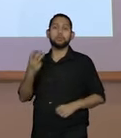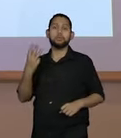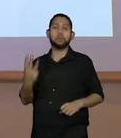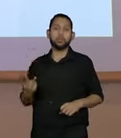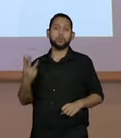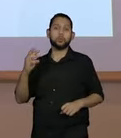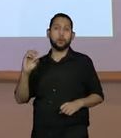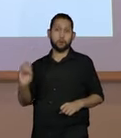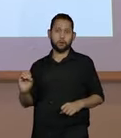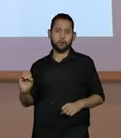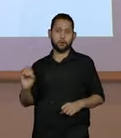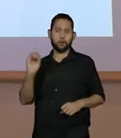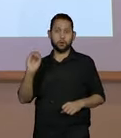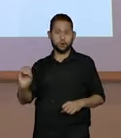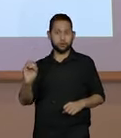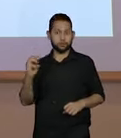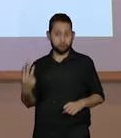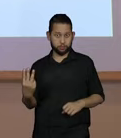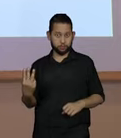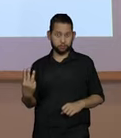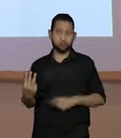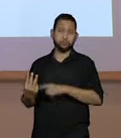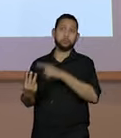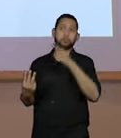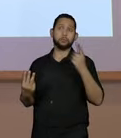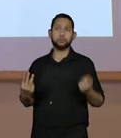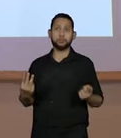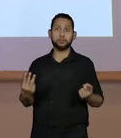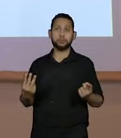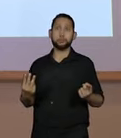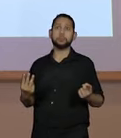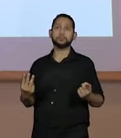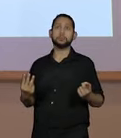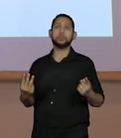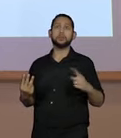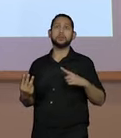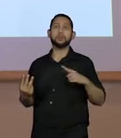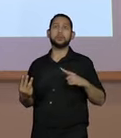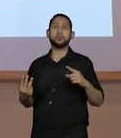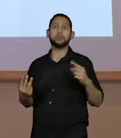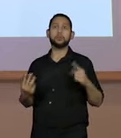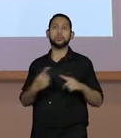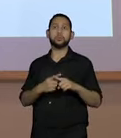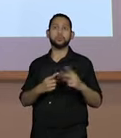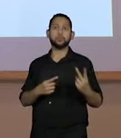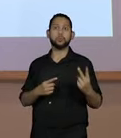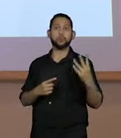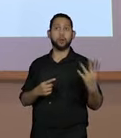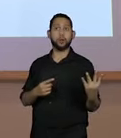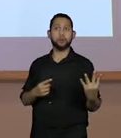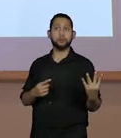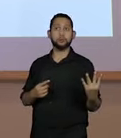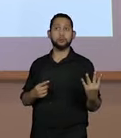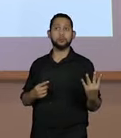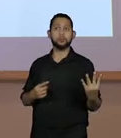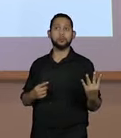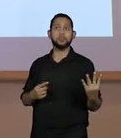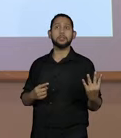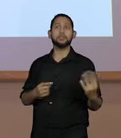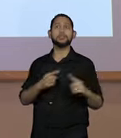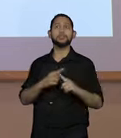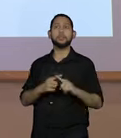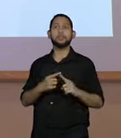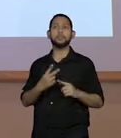seta, 3. Depois da seta, a gente tem como produto, então, 2 vezes 2, 4.